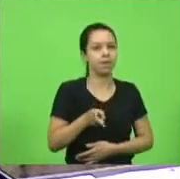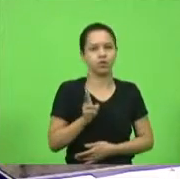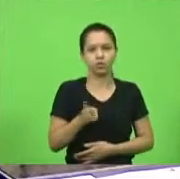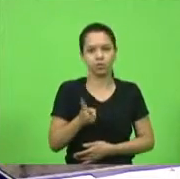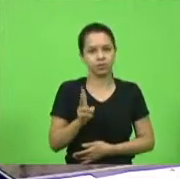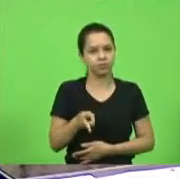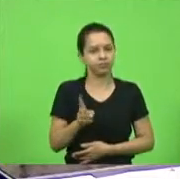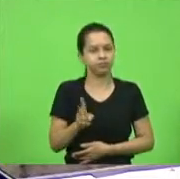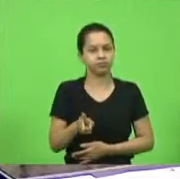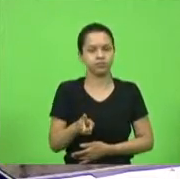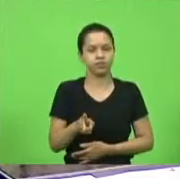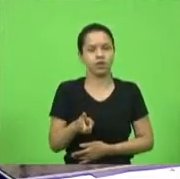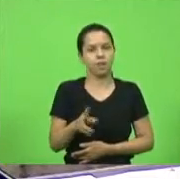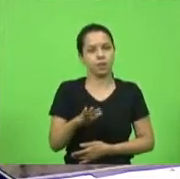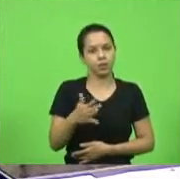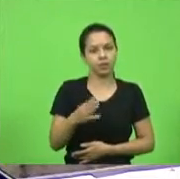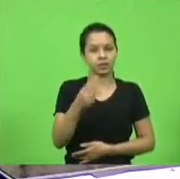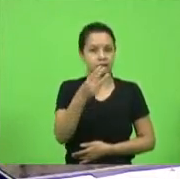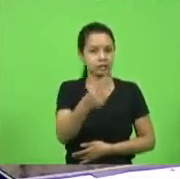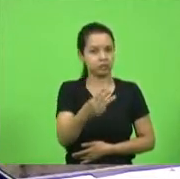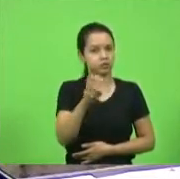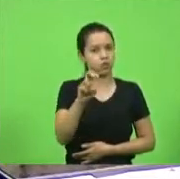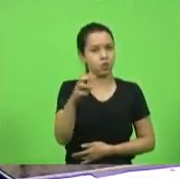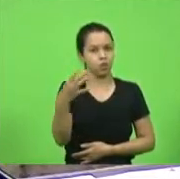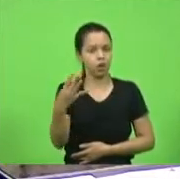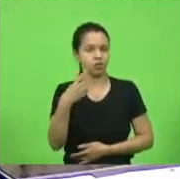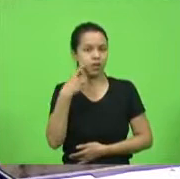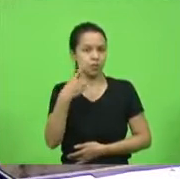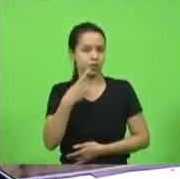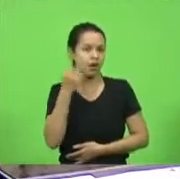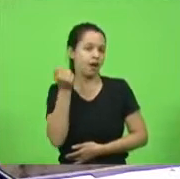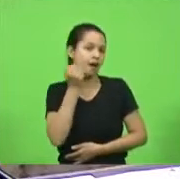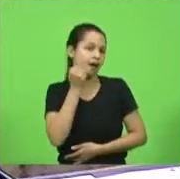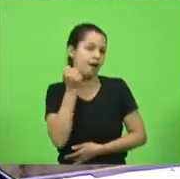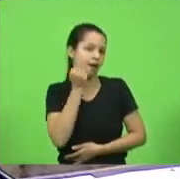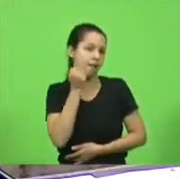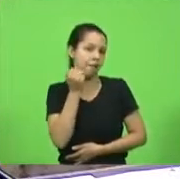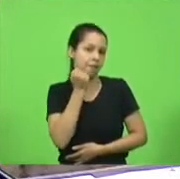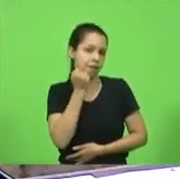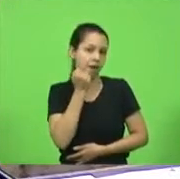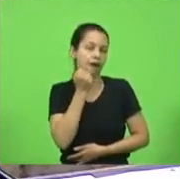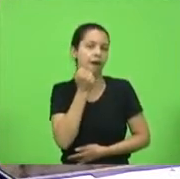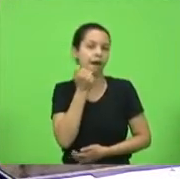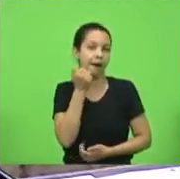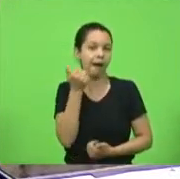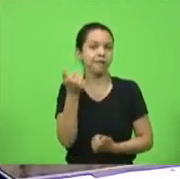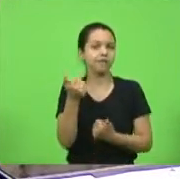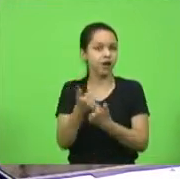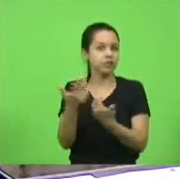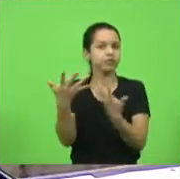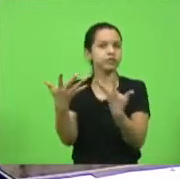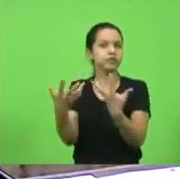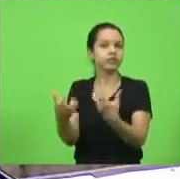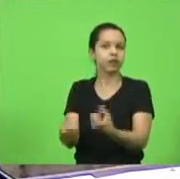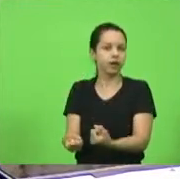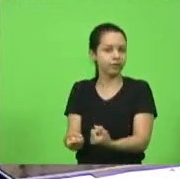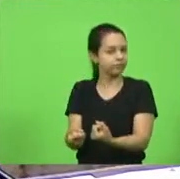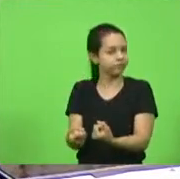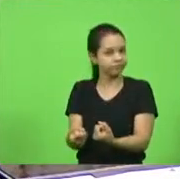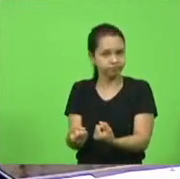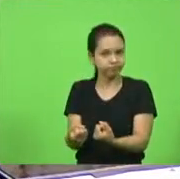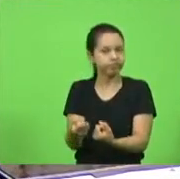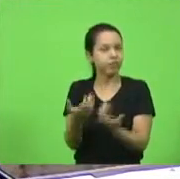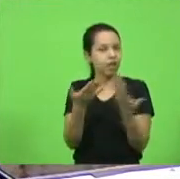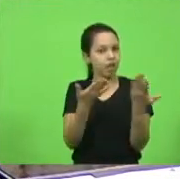de 364 deputados, caras de pau, que foram a favor dessa vergonha lá na